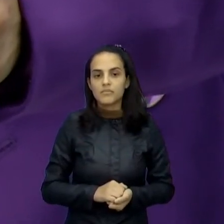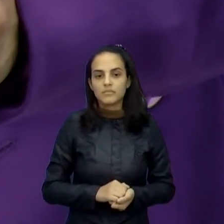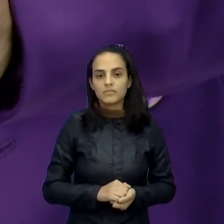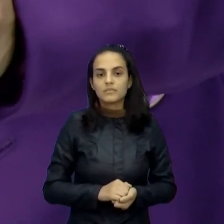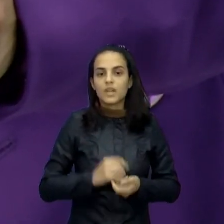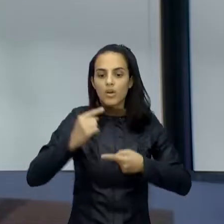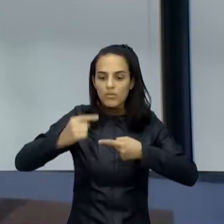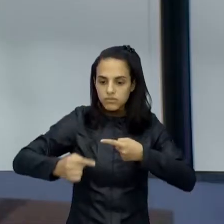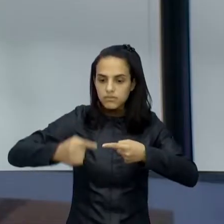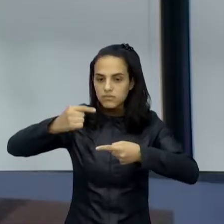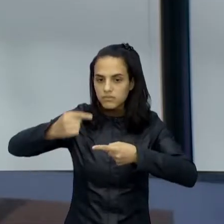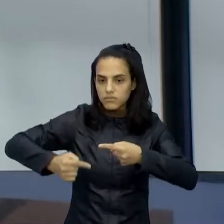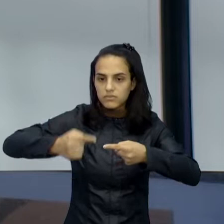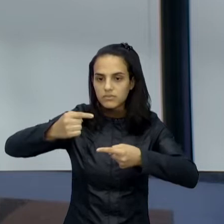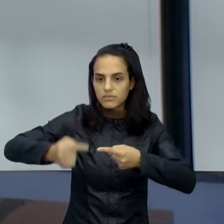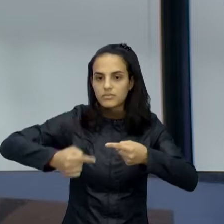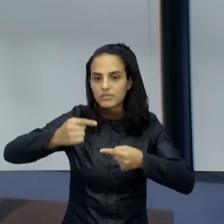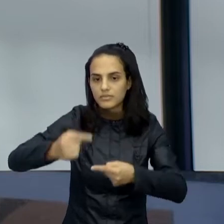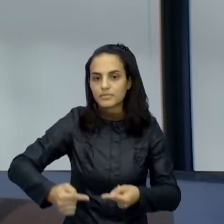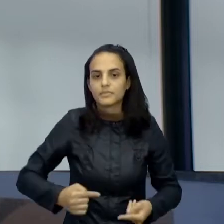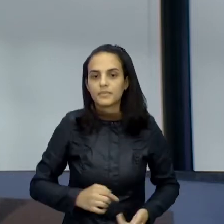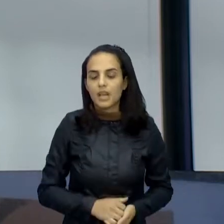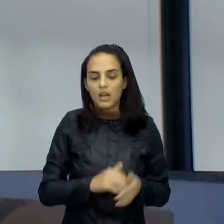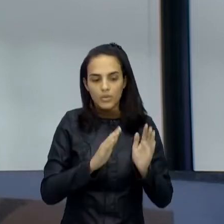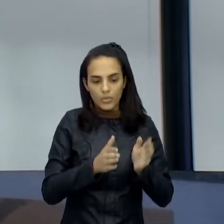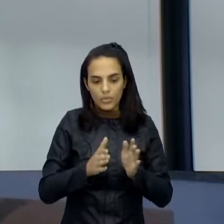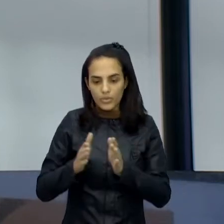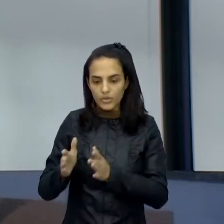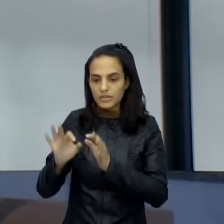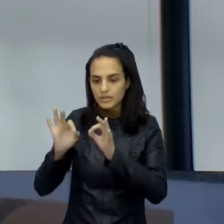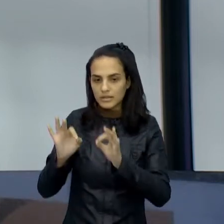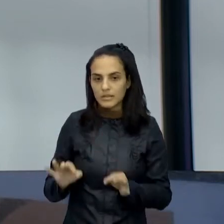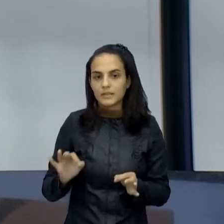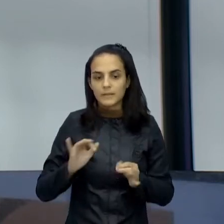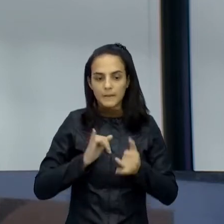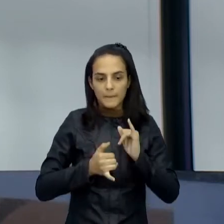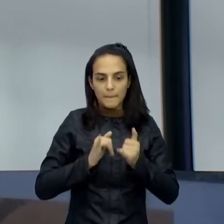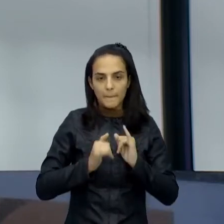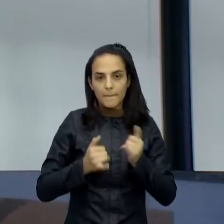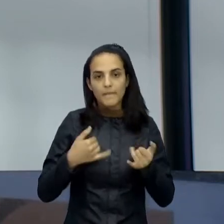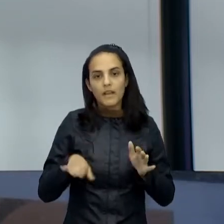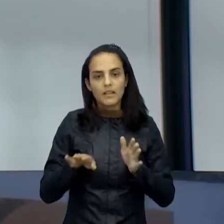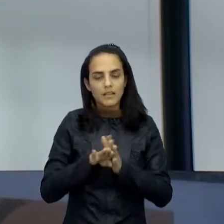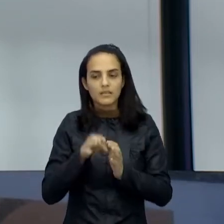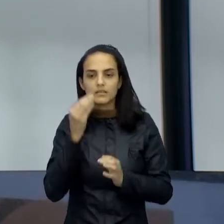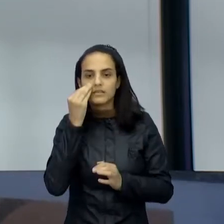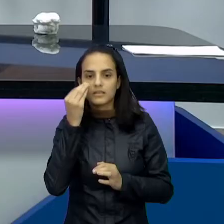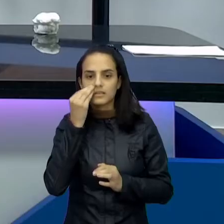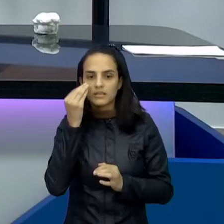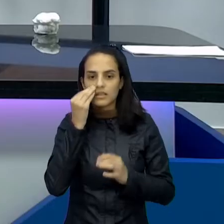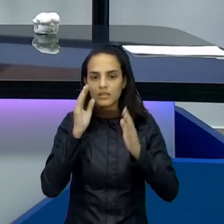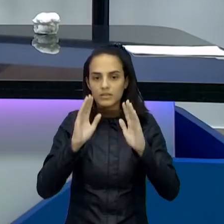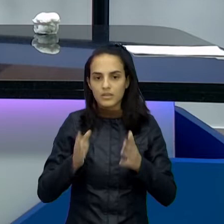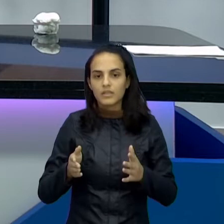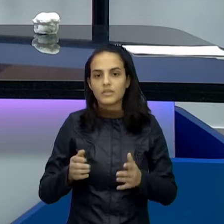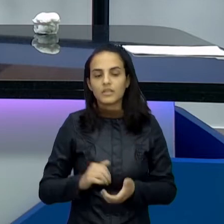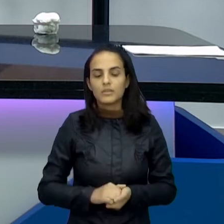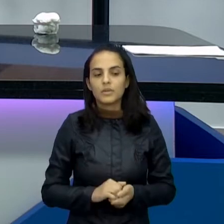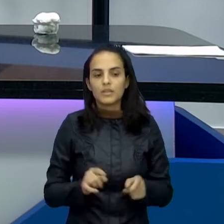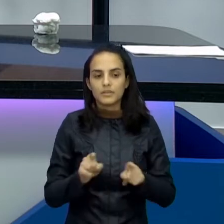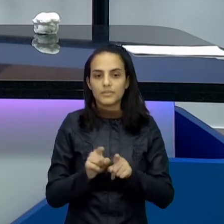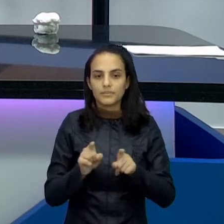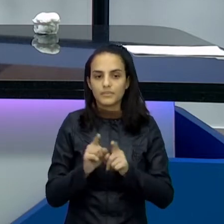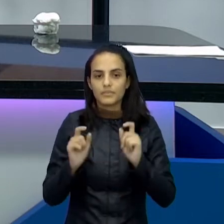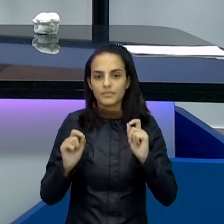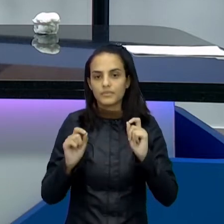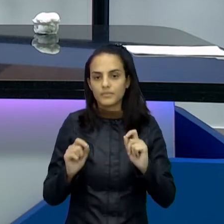bobinas, né, de fios de cobre, os elétrons se organizam e geram eletricidade. Eu vou até tentar aqui, já tentei aqui, fizemos isso na outra aula, um